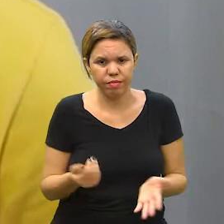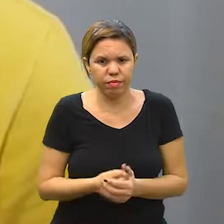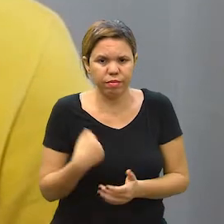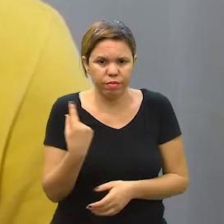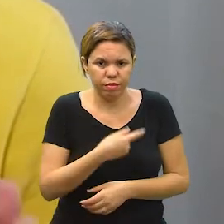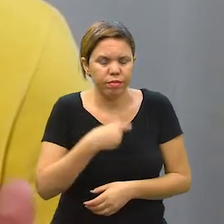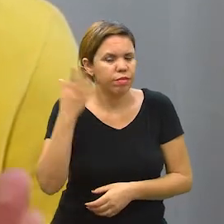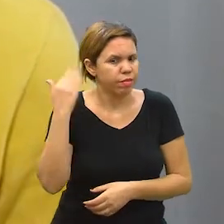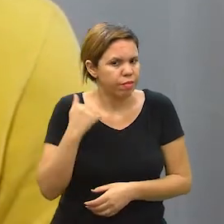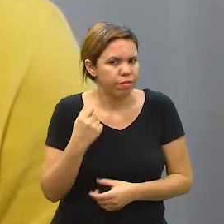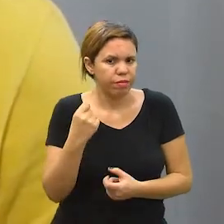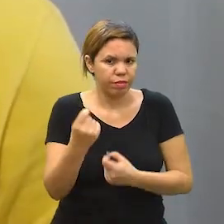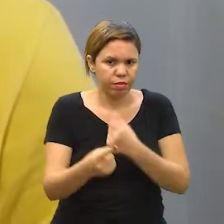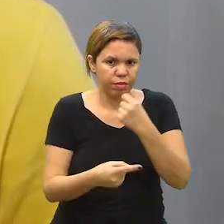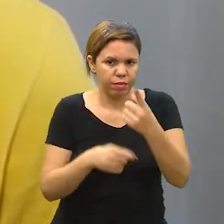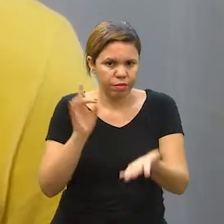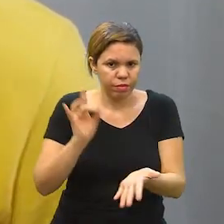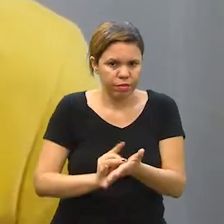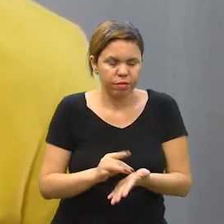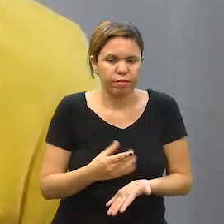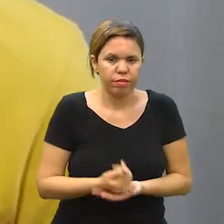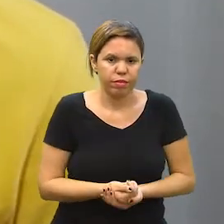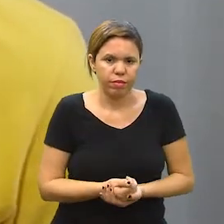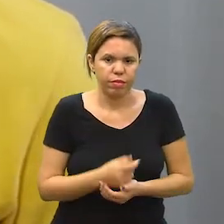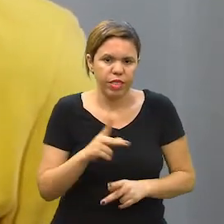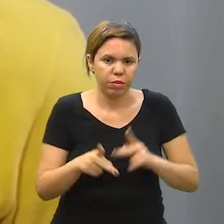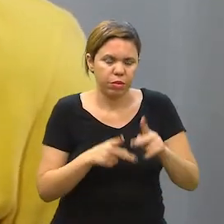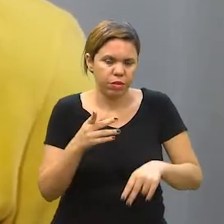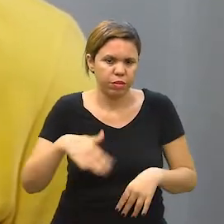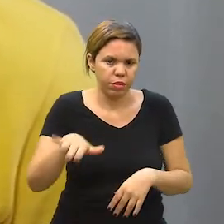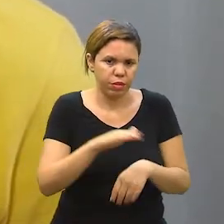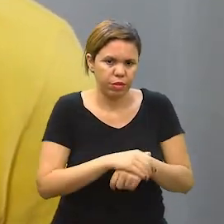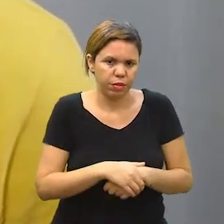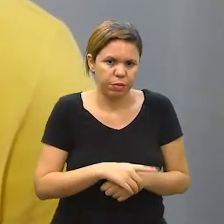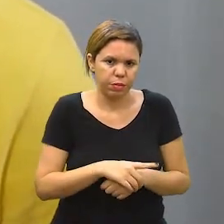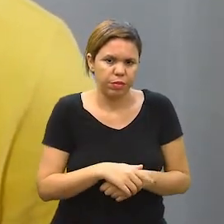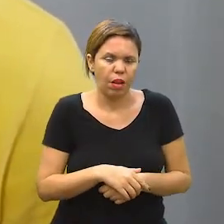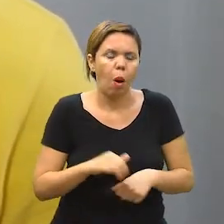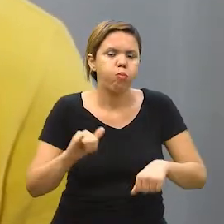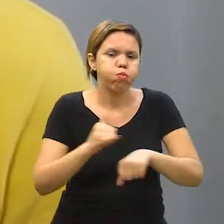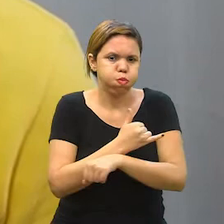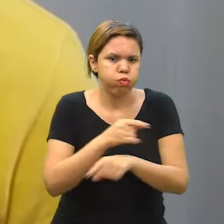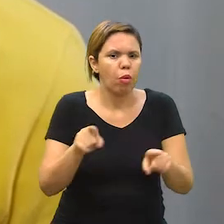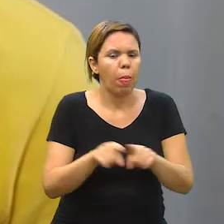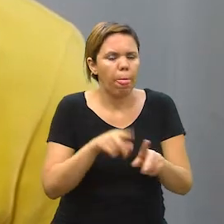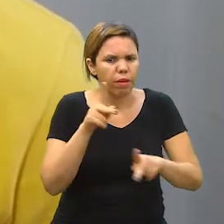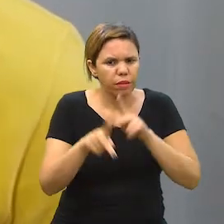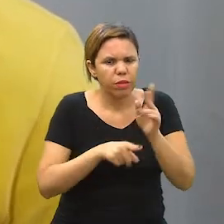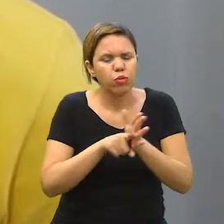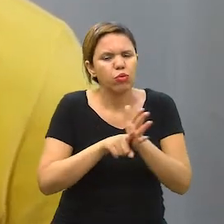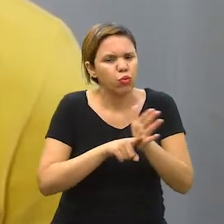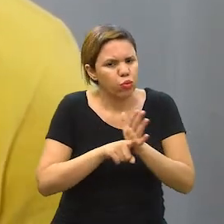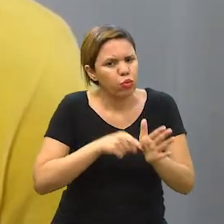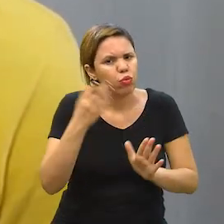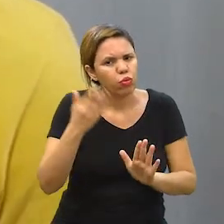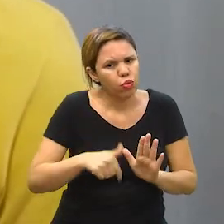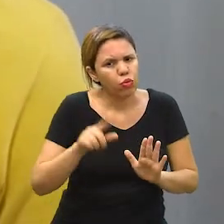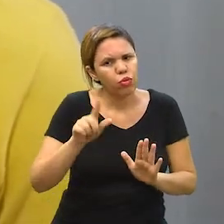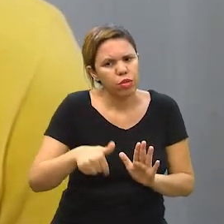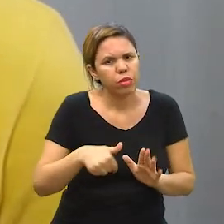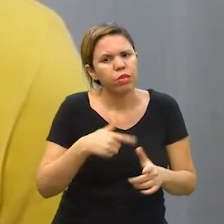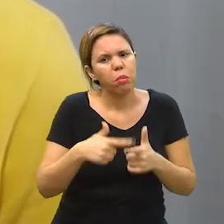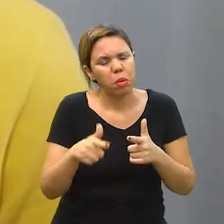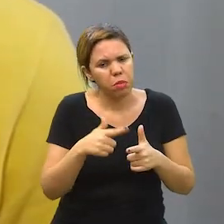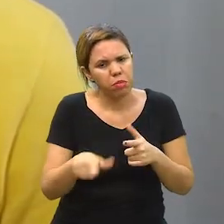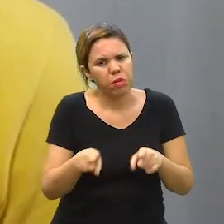gente sabe que um dos fatores de riscos para os pacientes é a obesidade. São muitos os estudos que relacionam essa condição